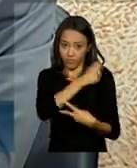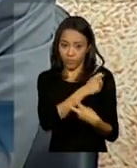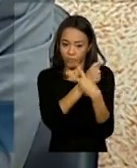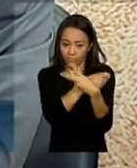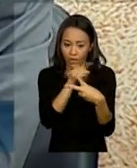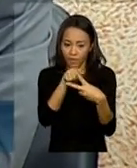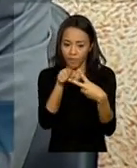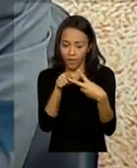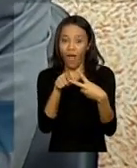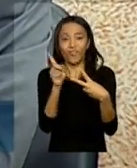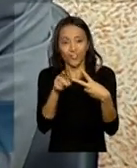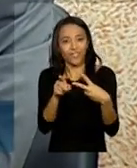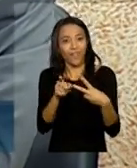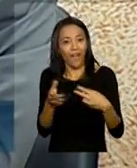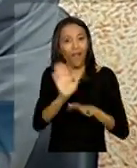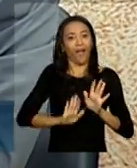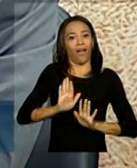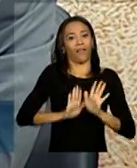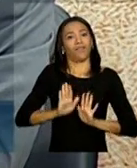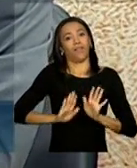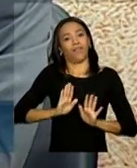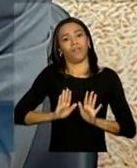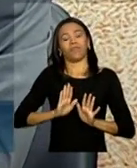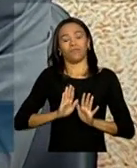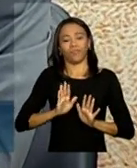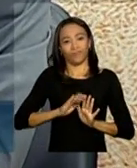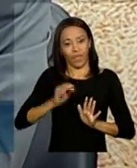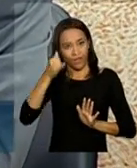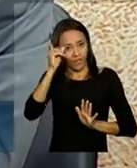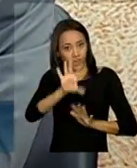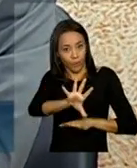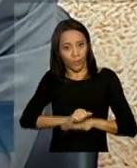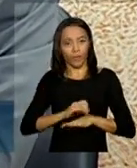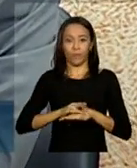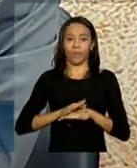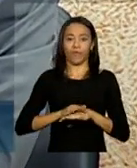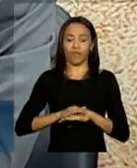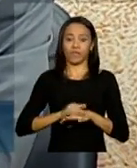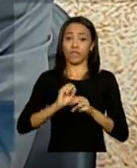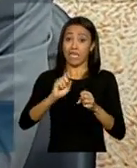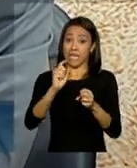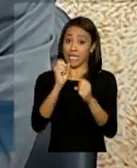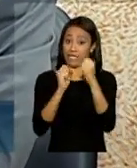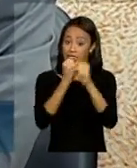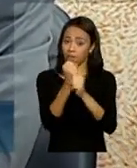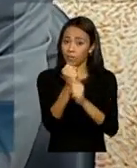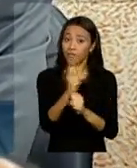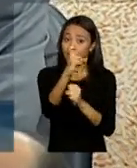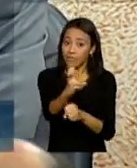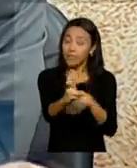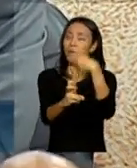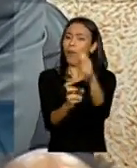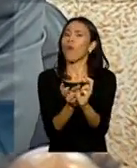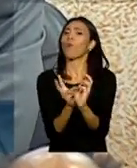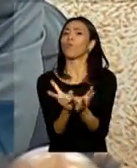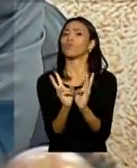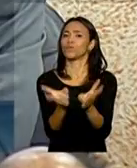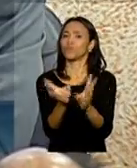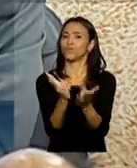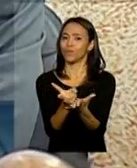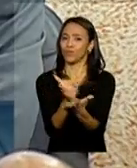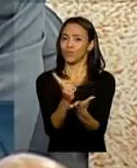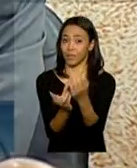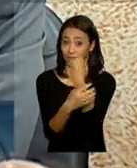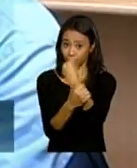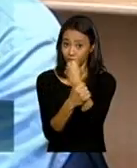já está protegida pro HPV esse reforço 5 anos depois é para manter de forma duradora essa proteção por